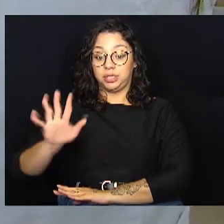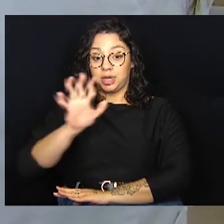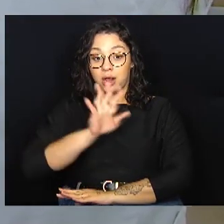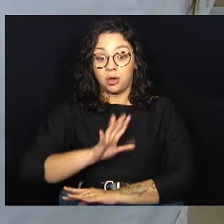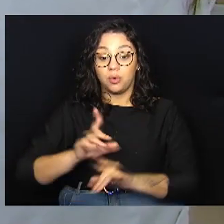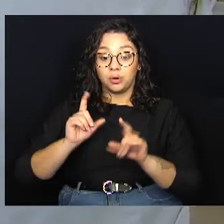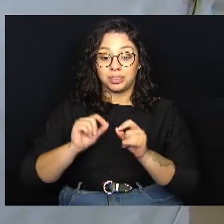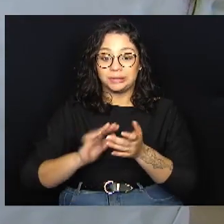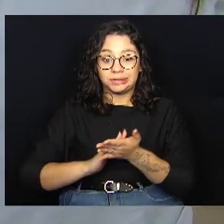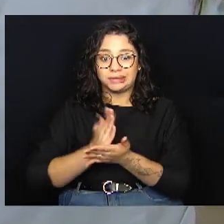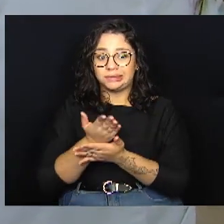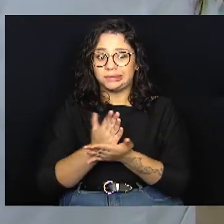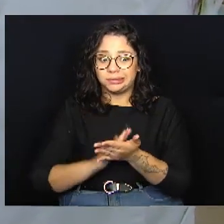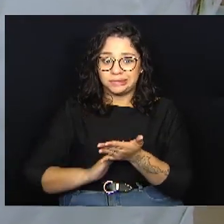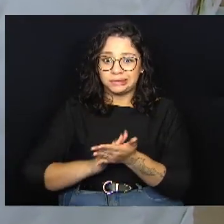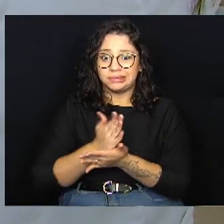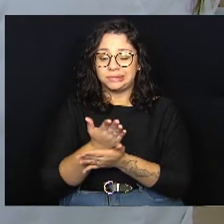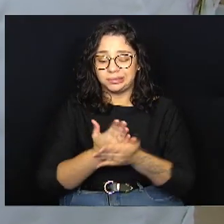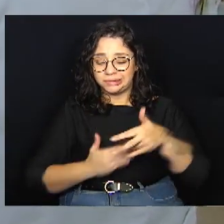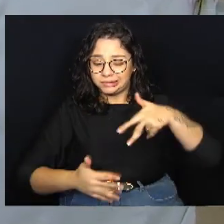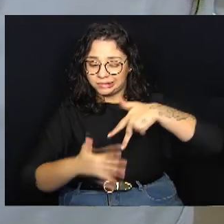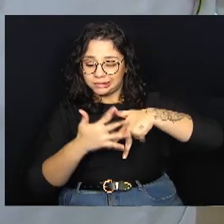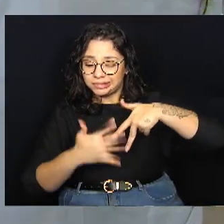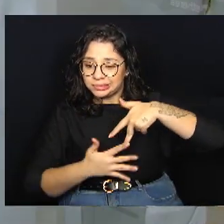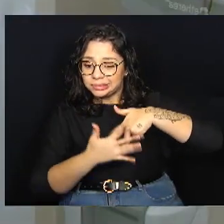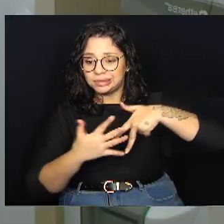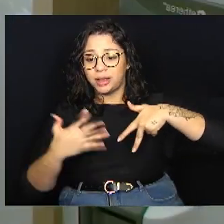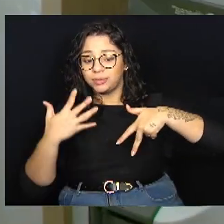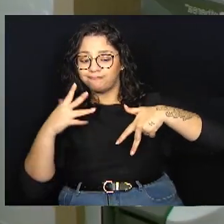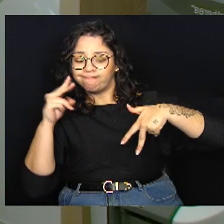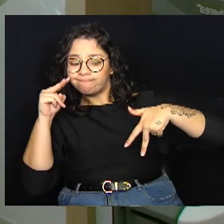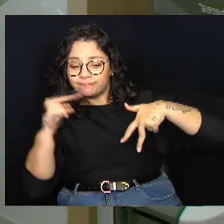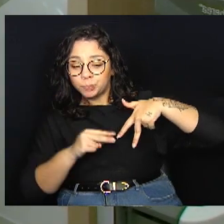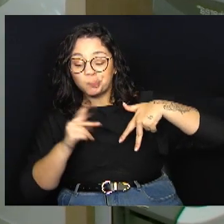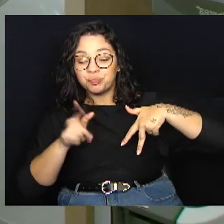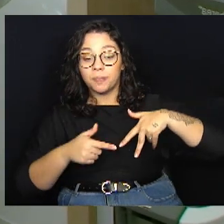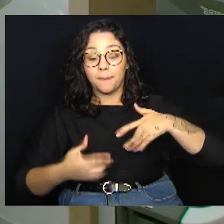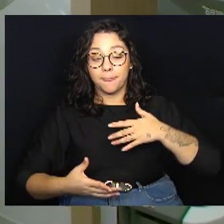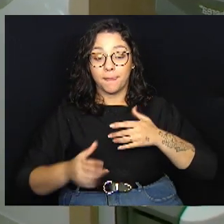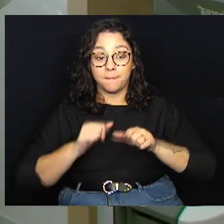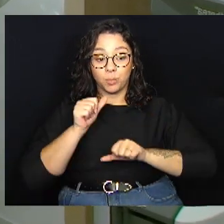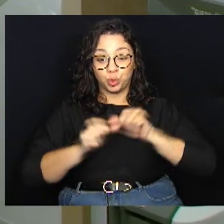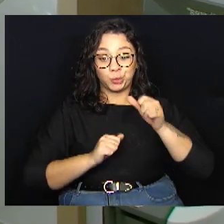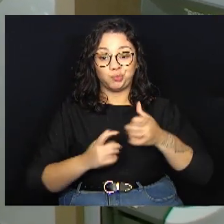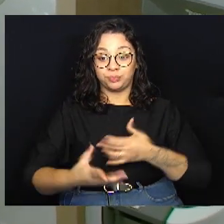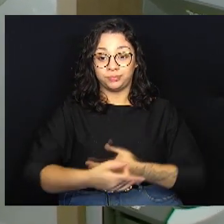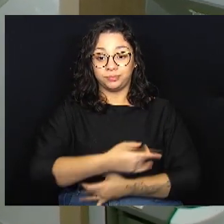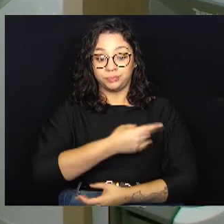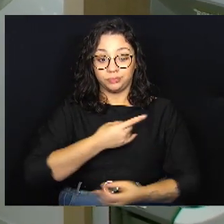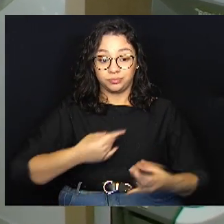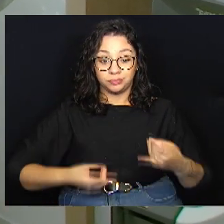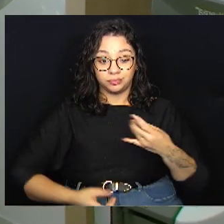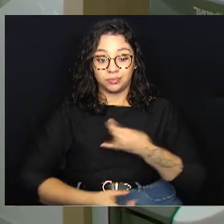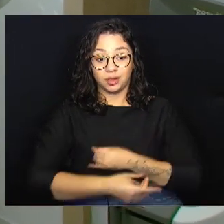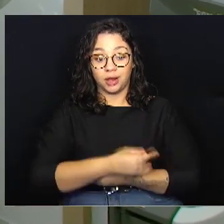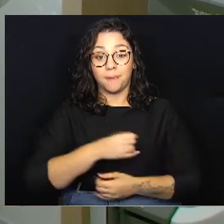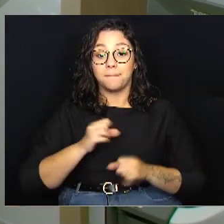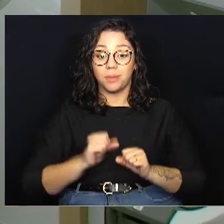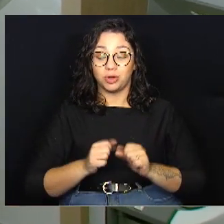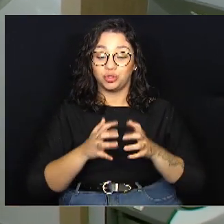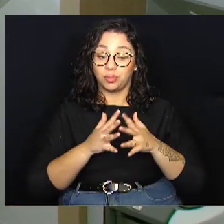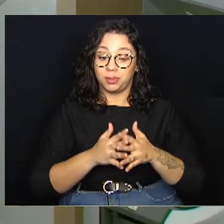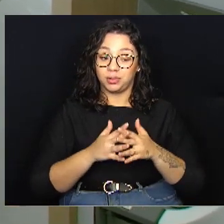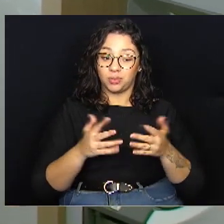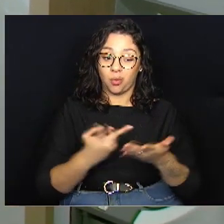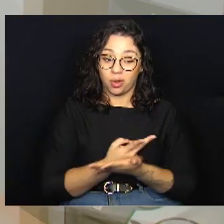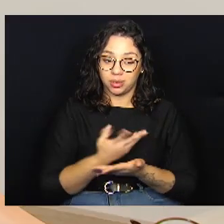Em geral, embora o incômodo seja estético, as alterações hormonais da gravidez podem trazer